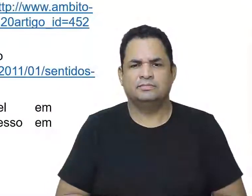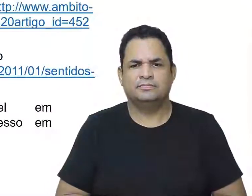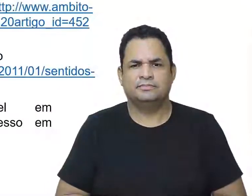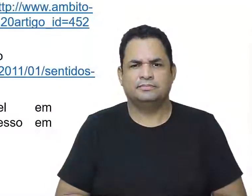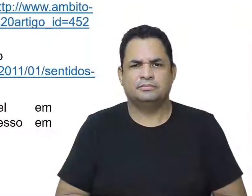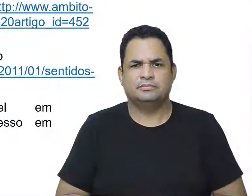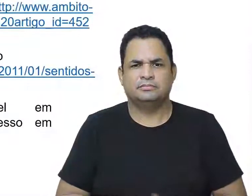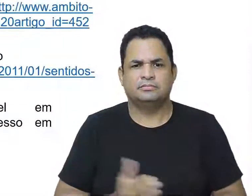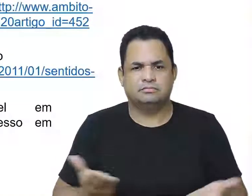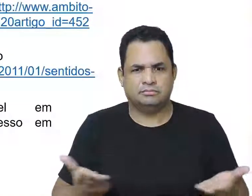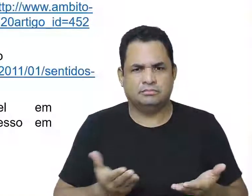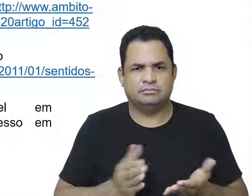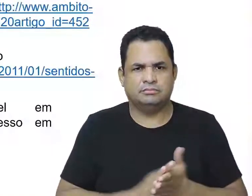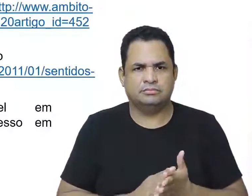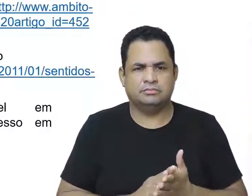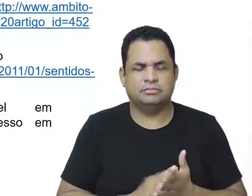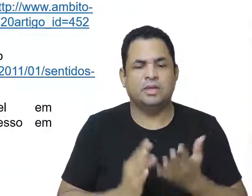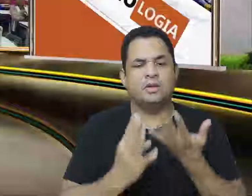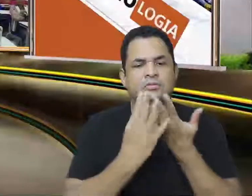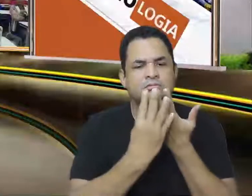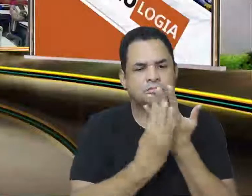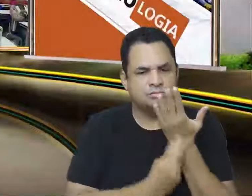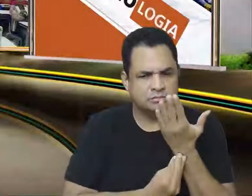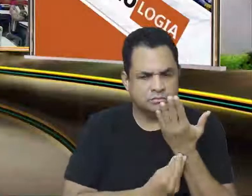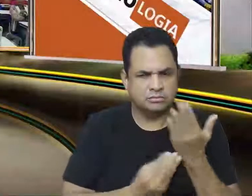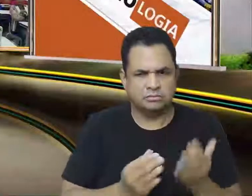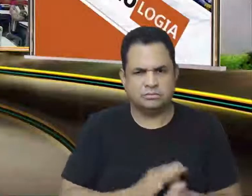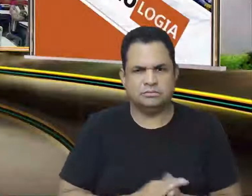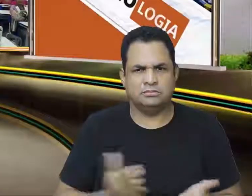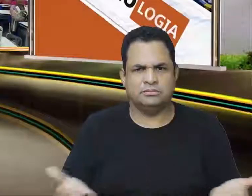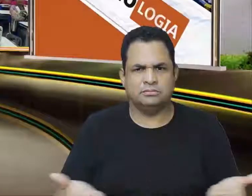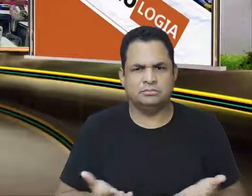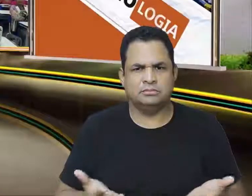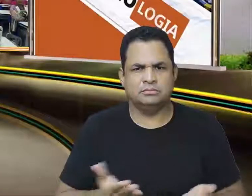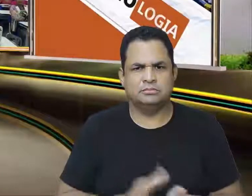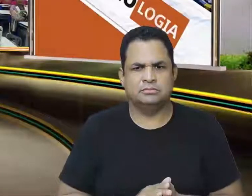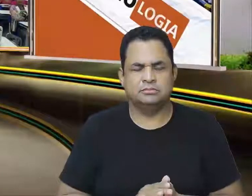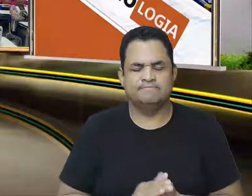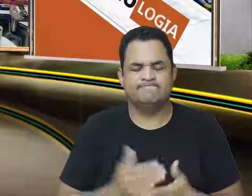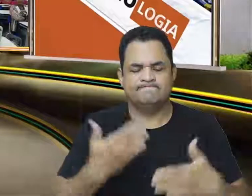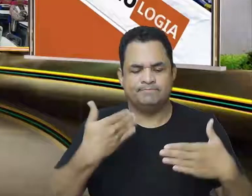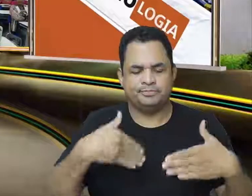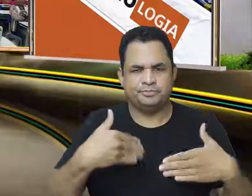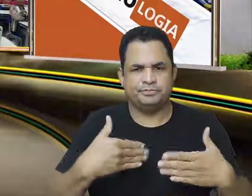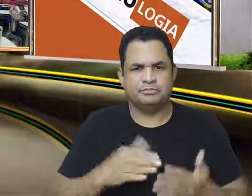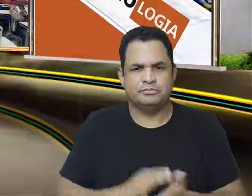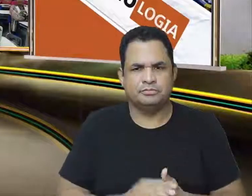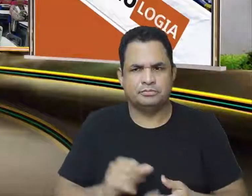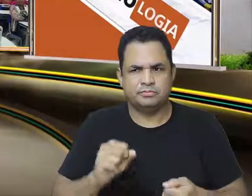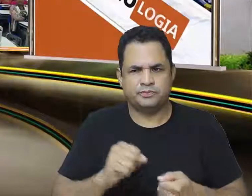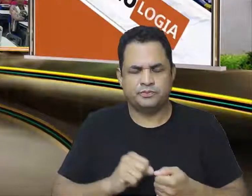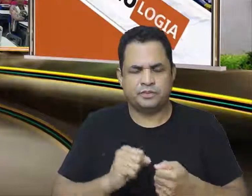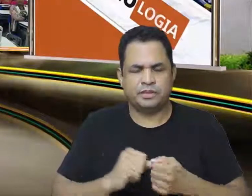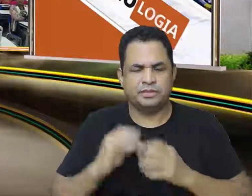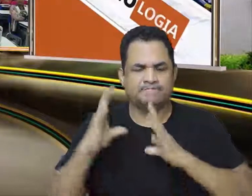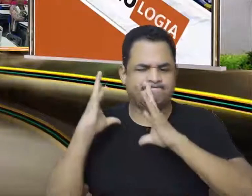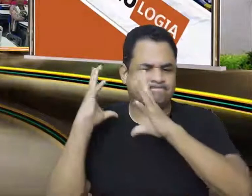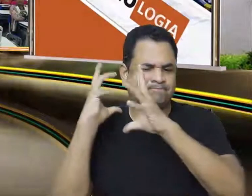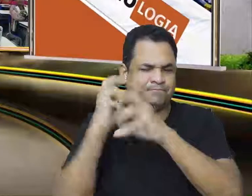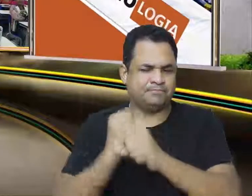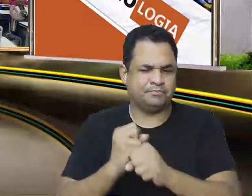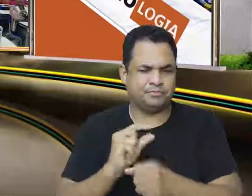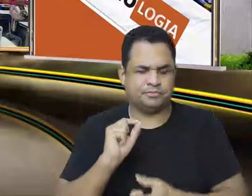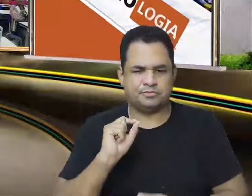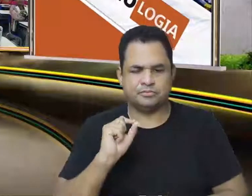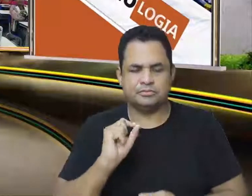Pessoal, essas são as nossas referências. E agora é a hora da prova. Nós fizemos o apanhado geral aí do